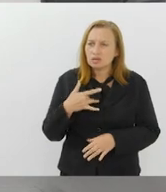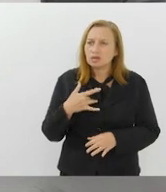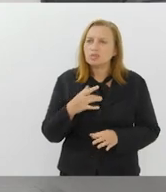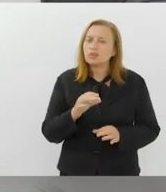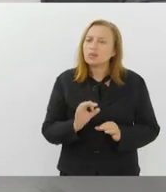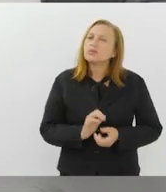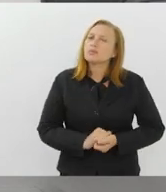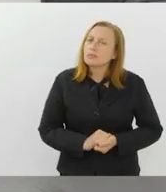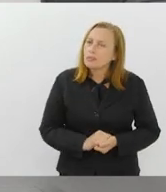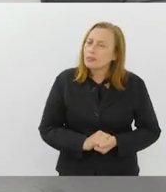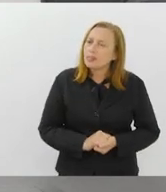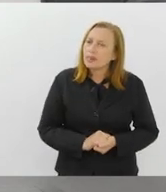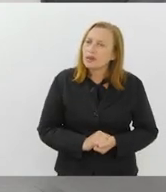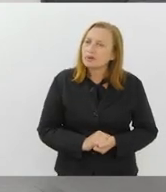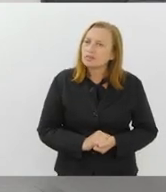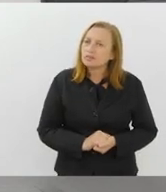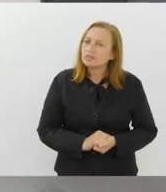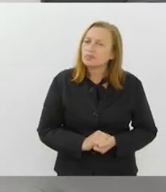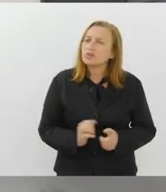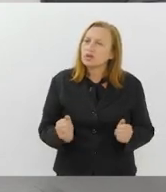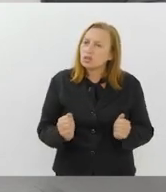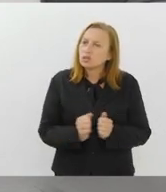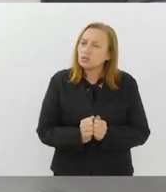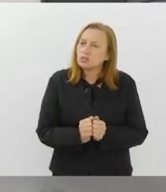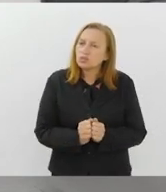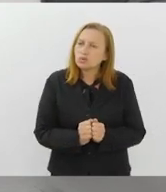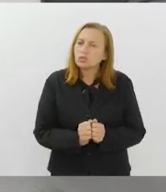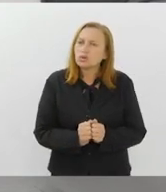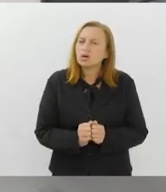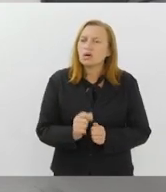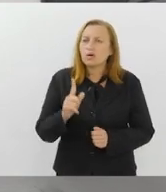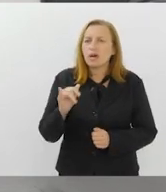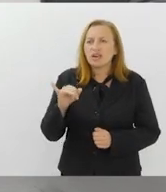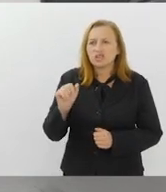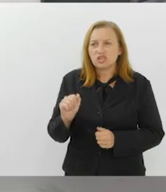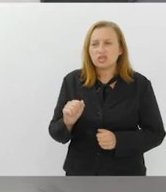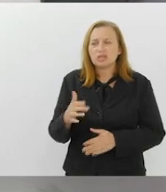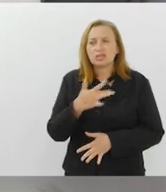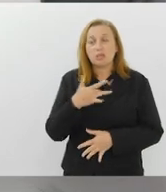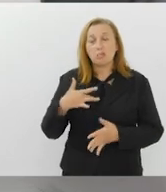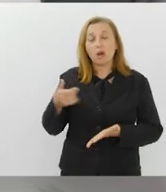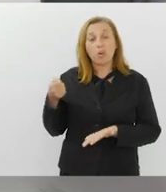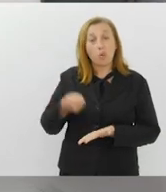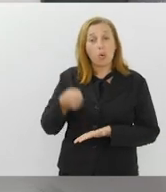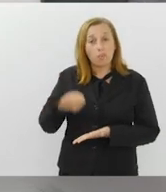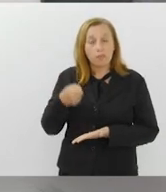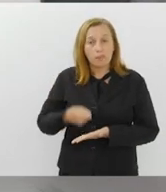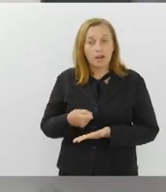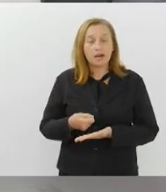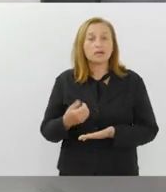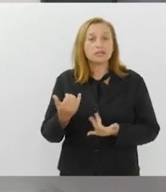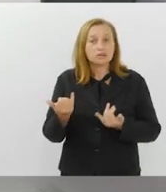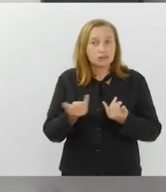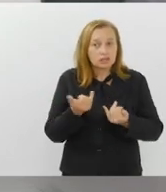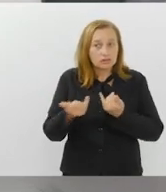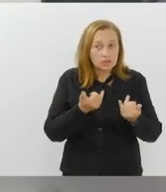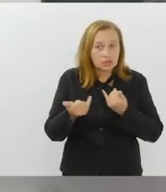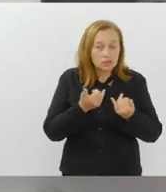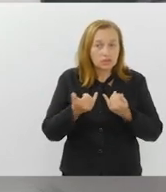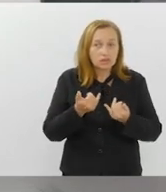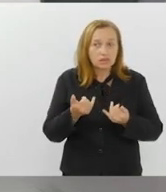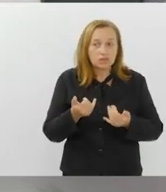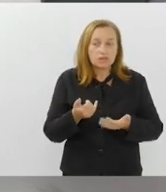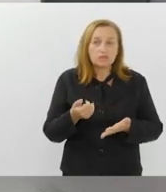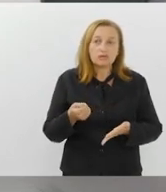operadoras e junto com a Agência Nacional de Saúde, para cobrar essa notícia que foi